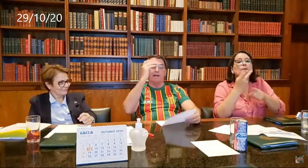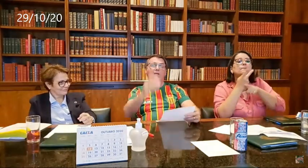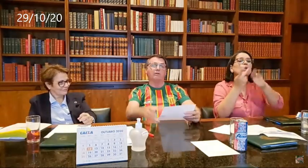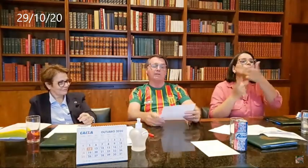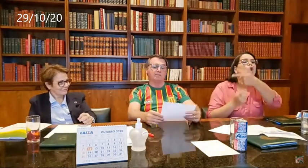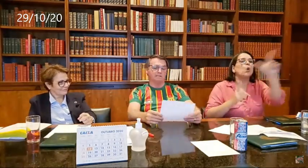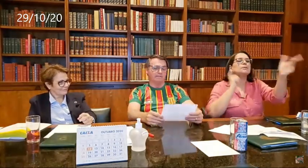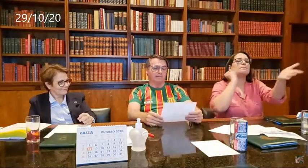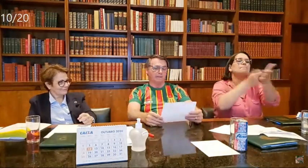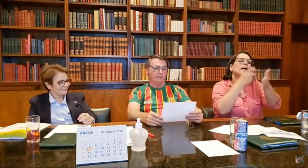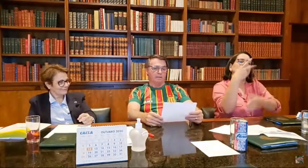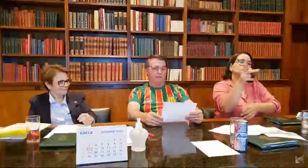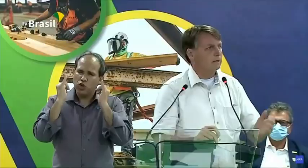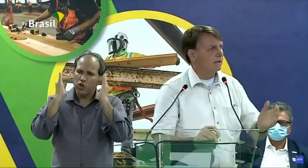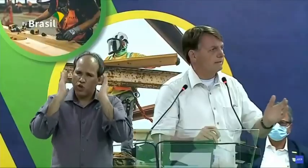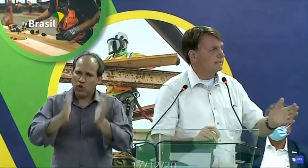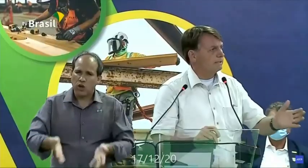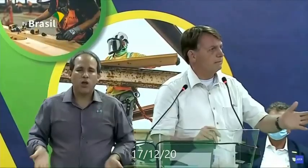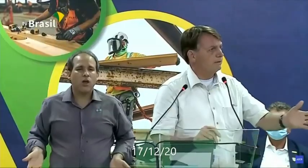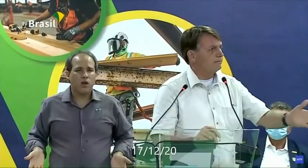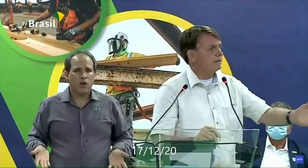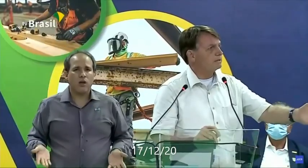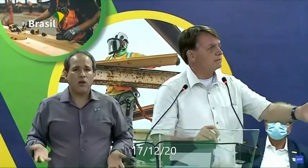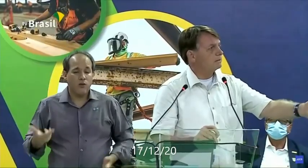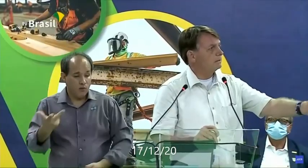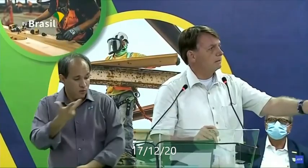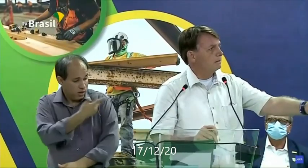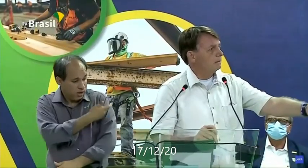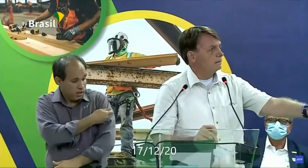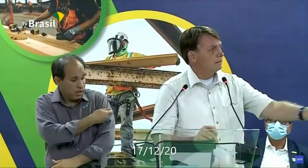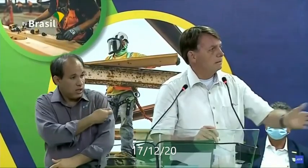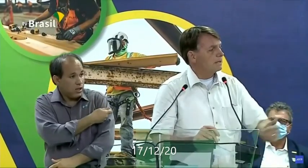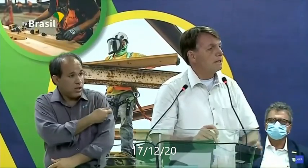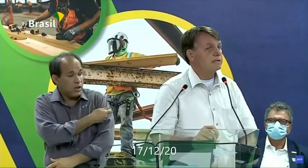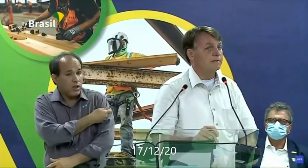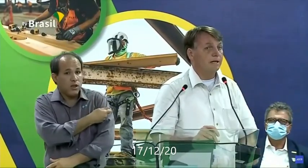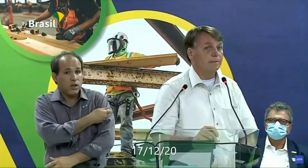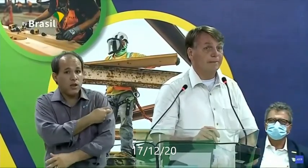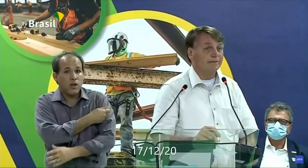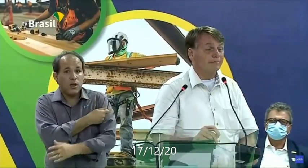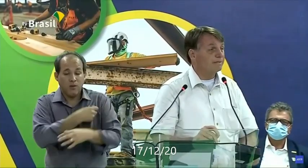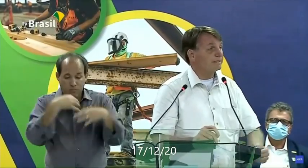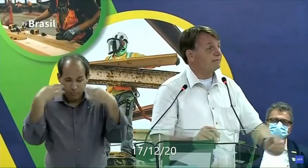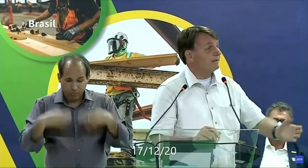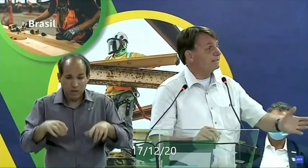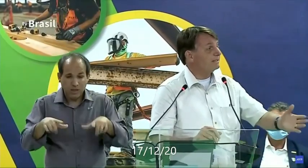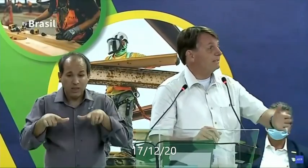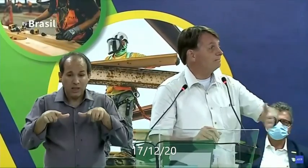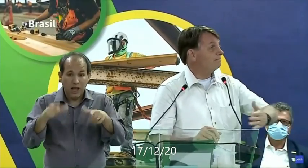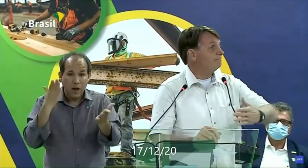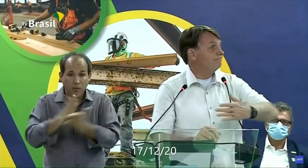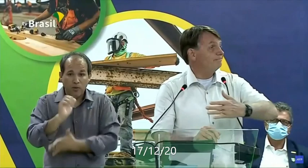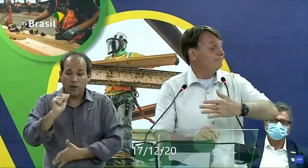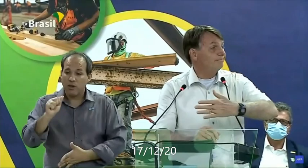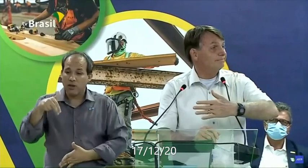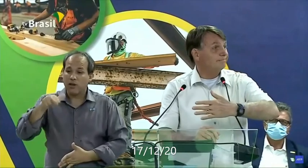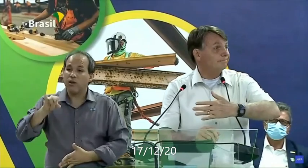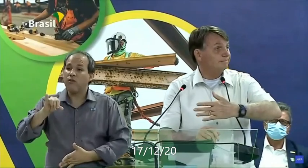para pagar tua vacina aí. A vacina, uma vez certificada pela Anvisa, vai ser